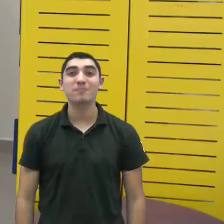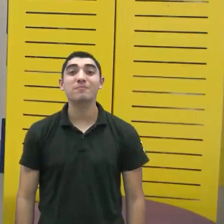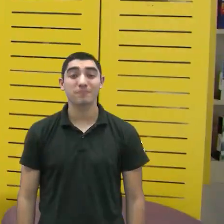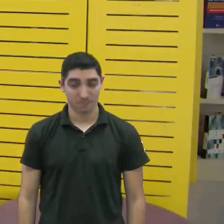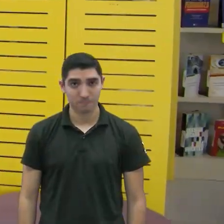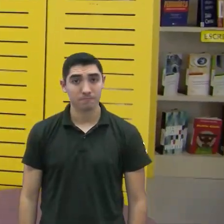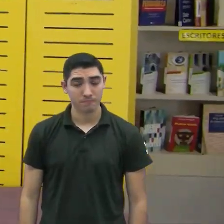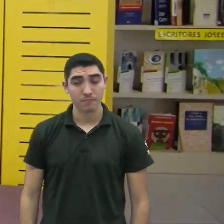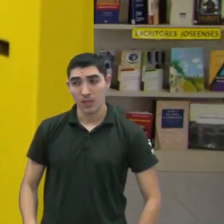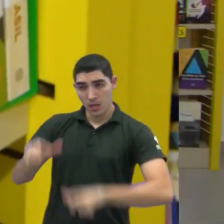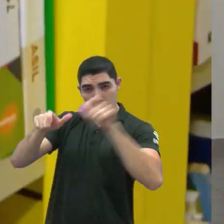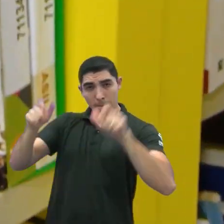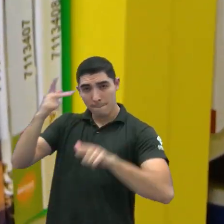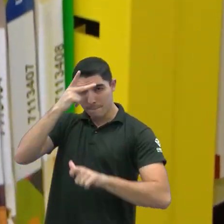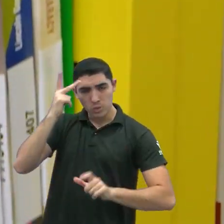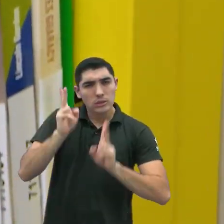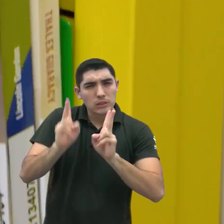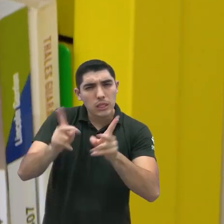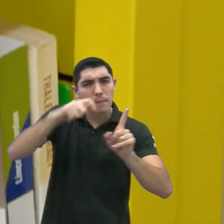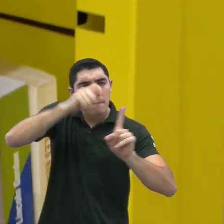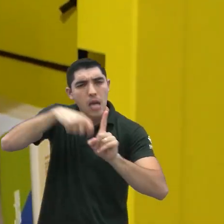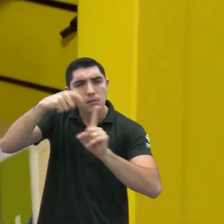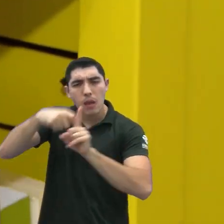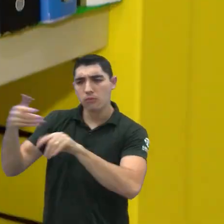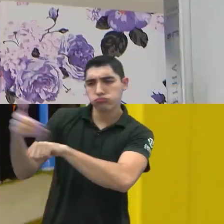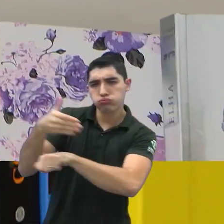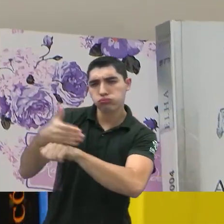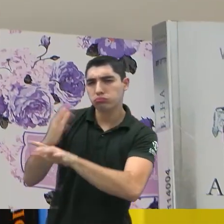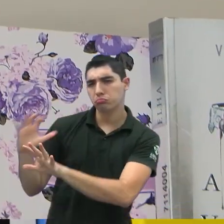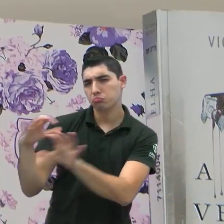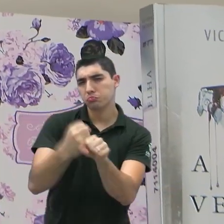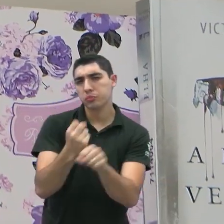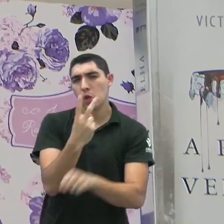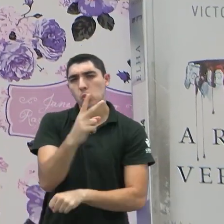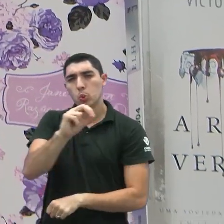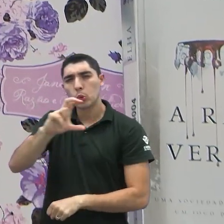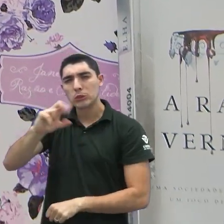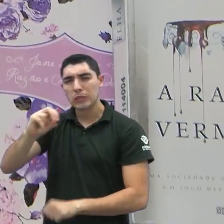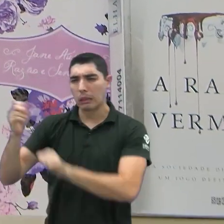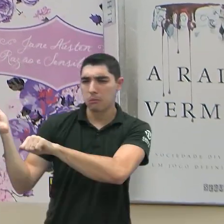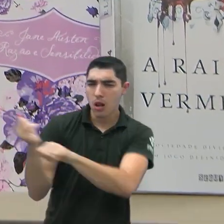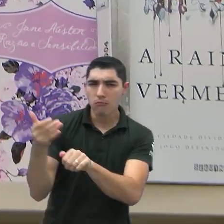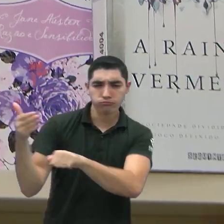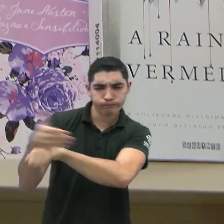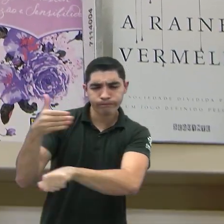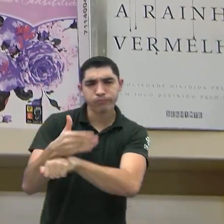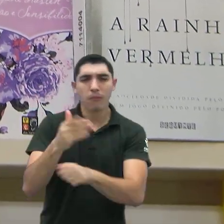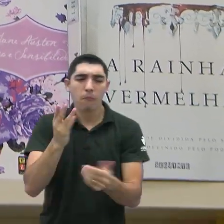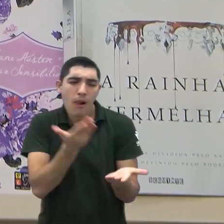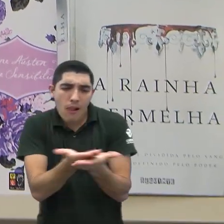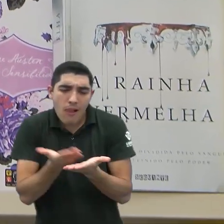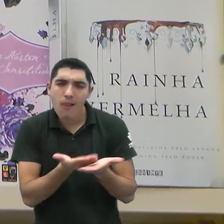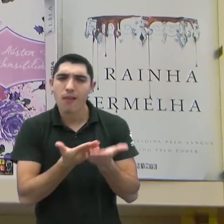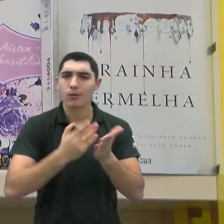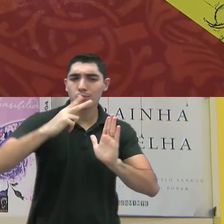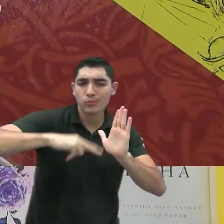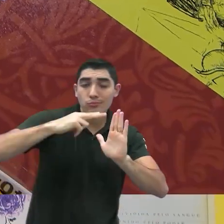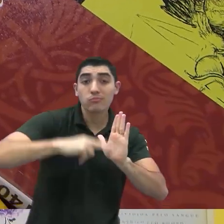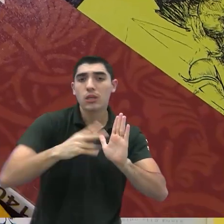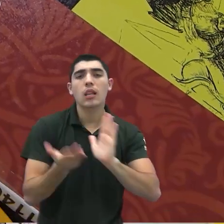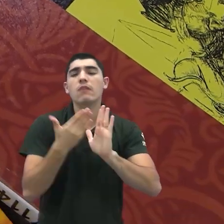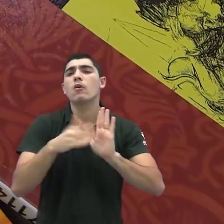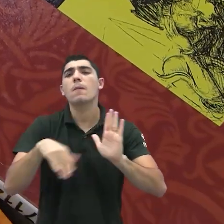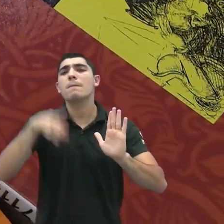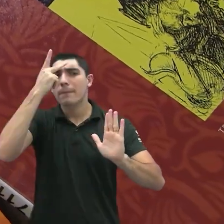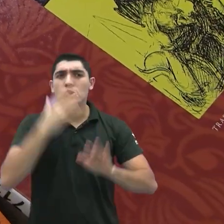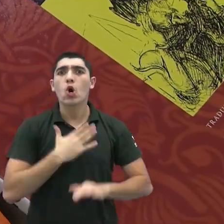Cerca de 200 pessoas passam por aqui todos os meses para ler e estudar, e um dos livros mais procurados,